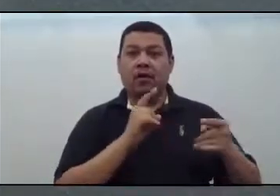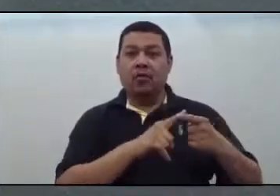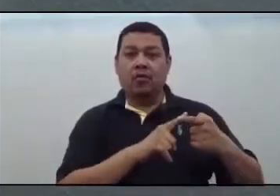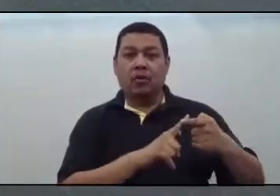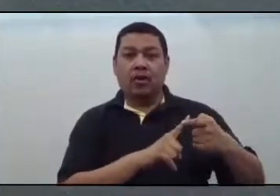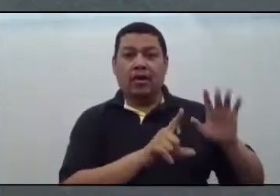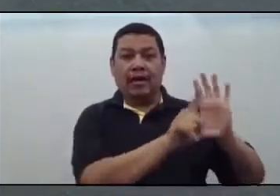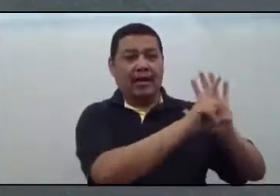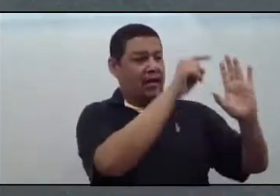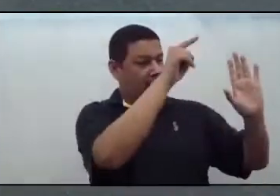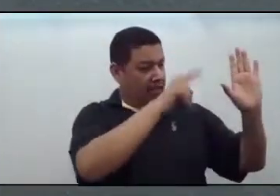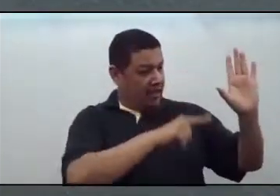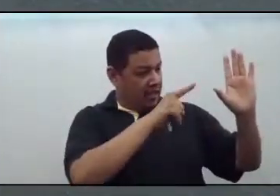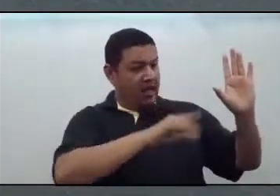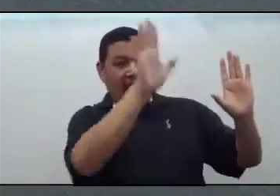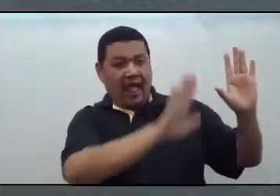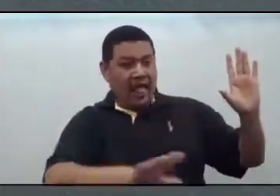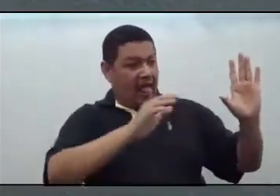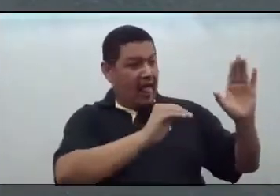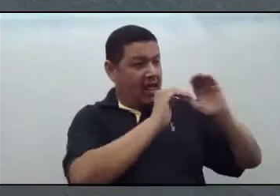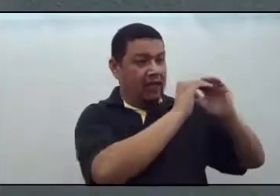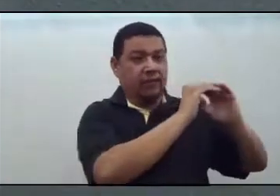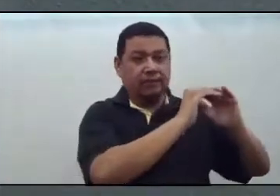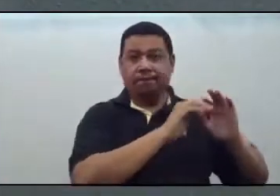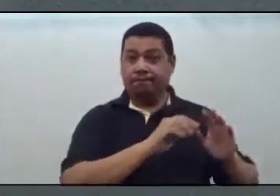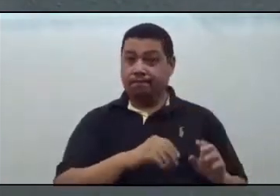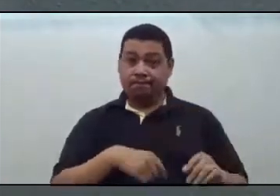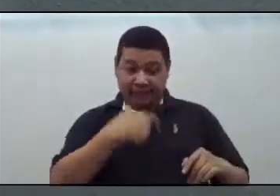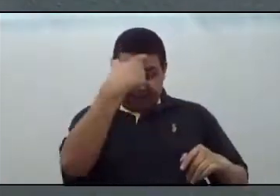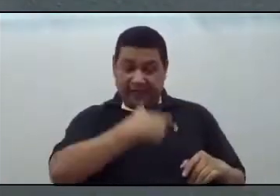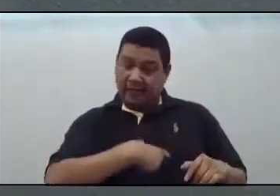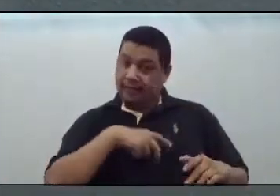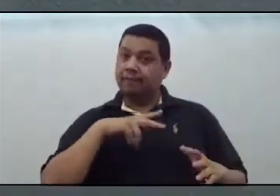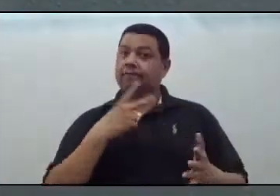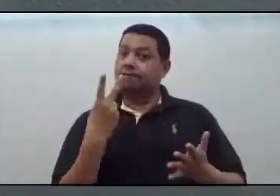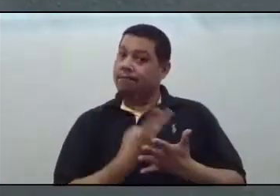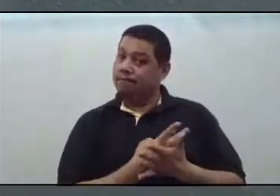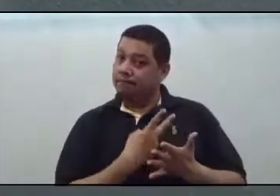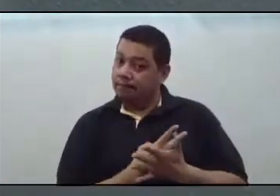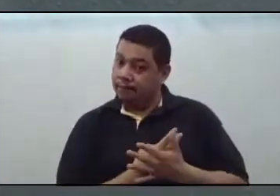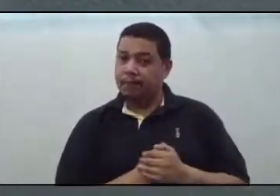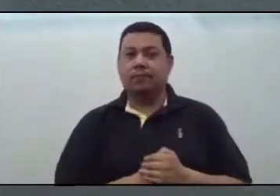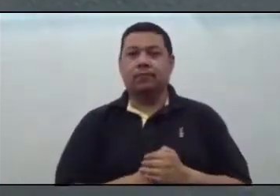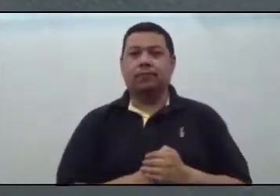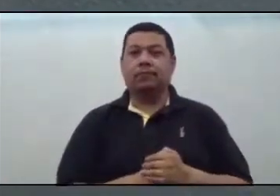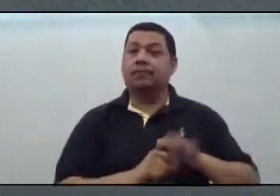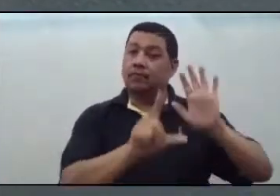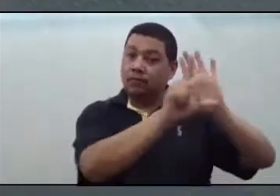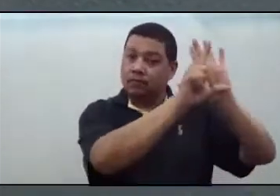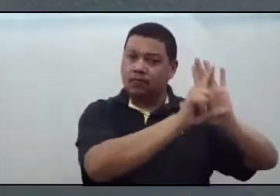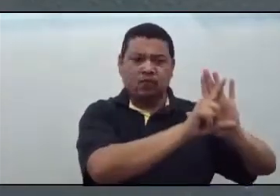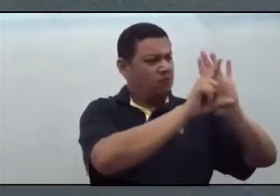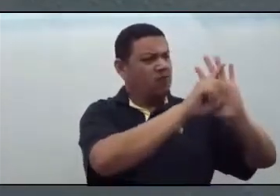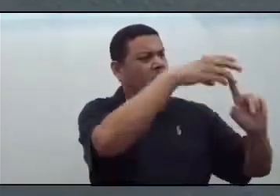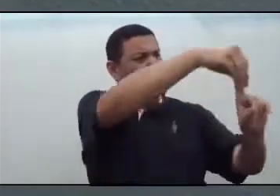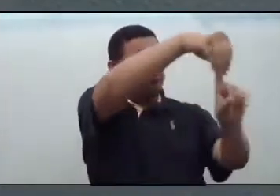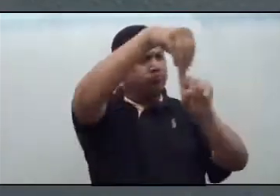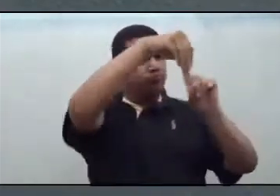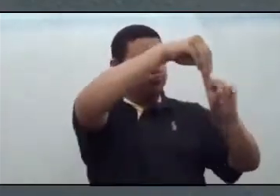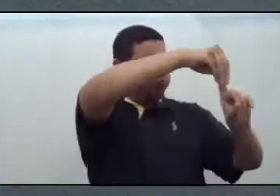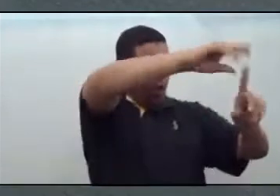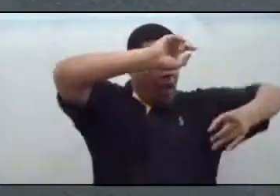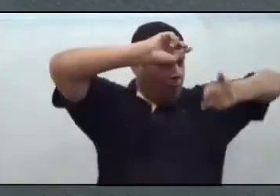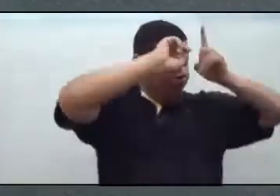parâmetro da lei nacional, a gente tá cometendo equívoco. A lei ela é soberana, tá?